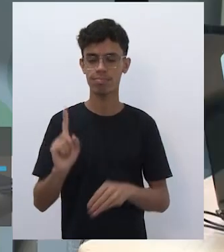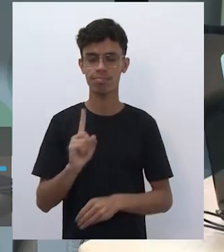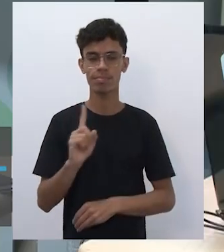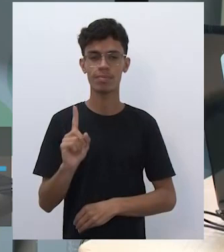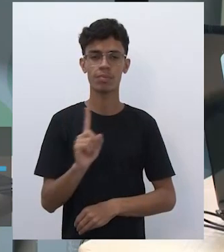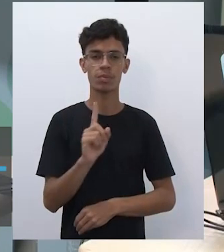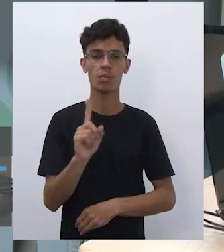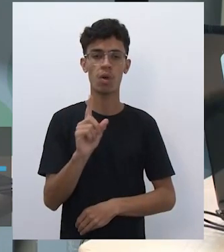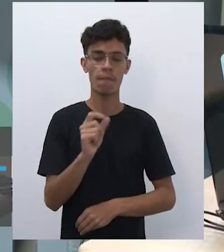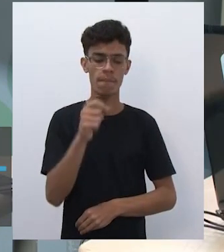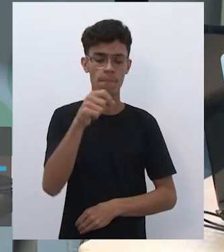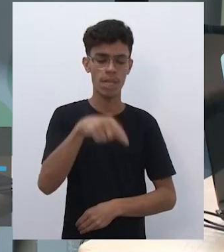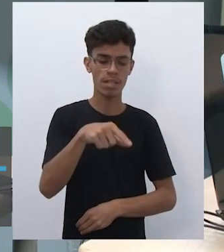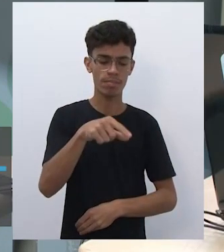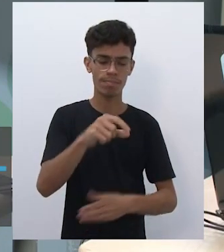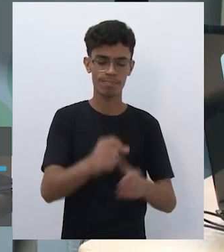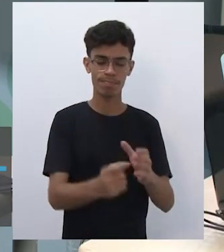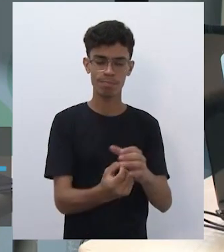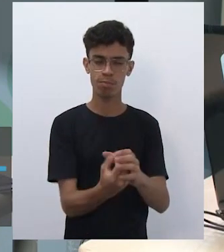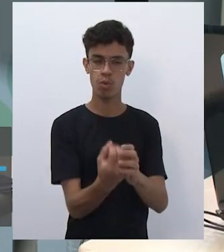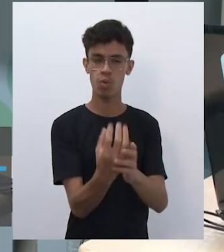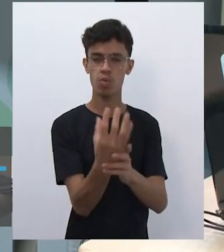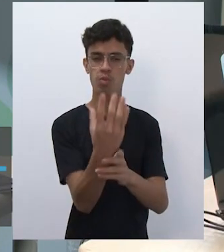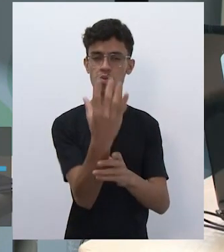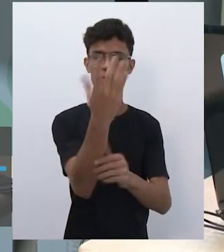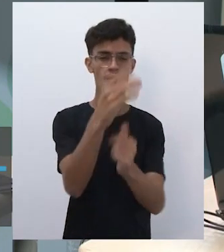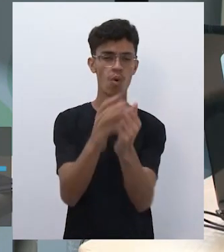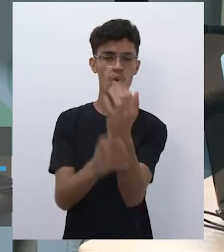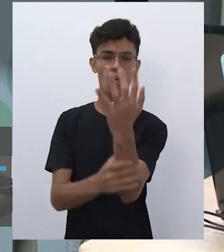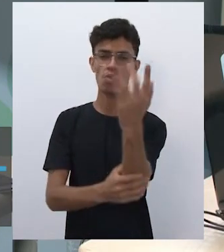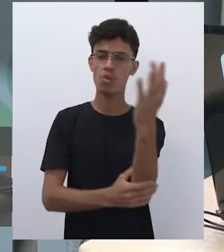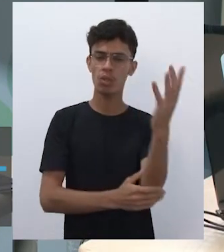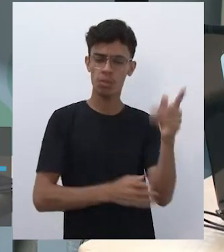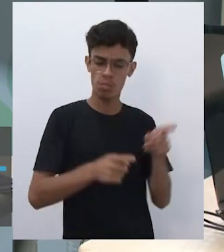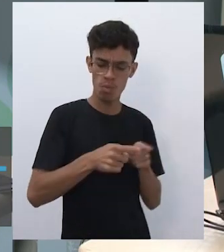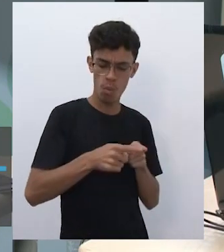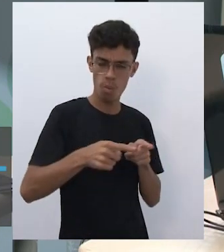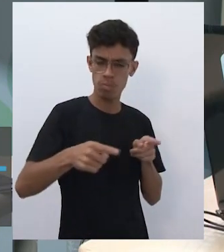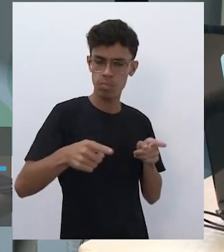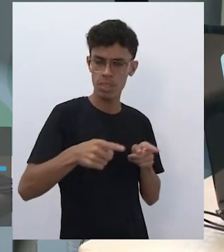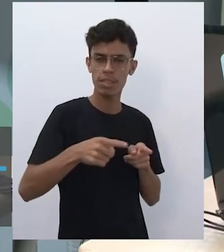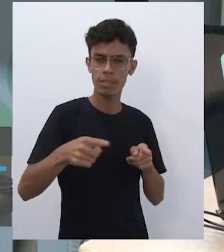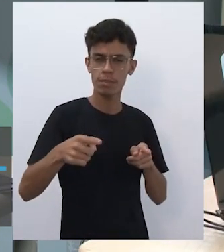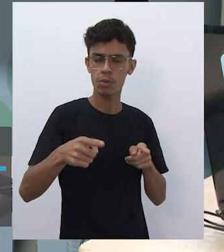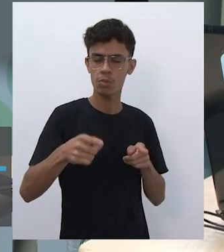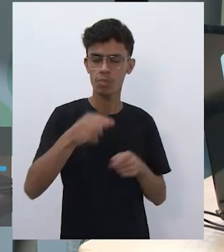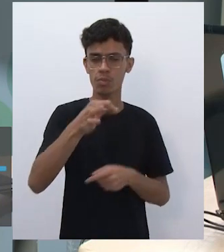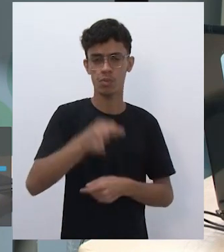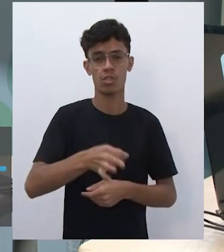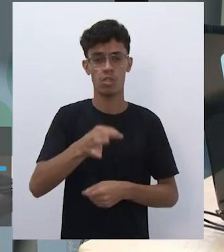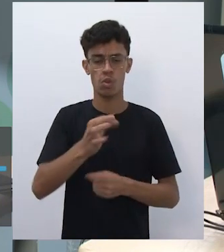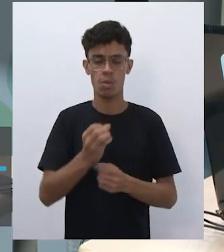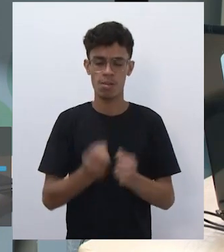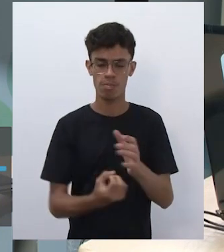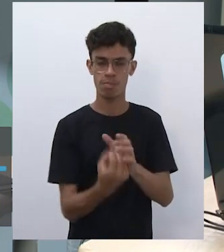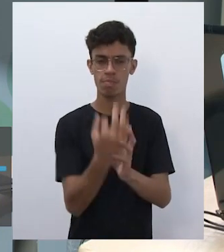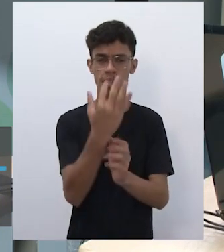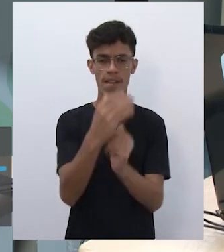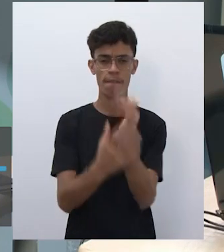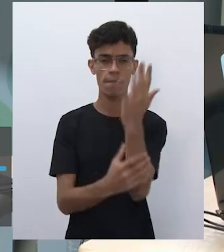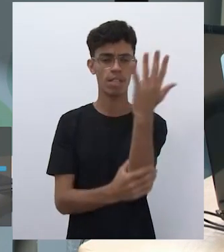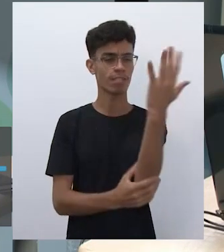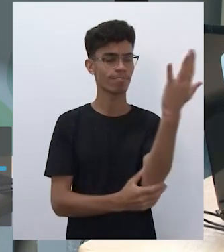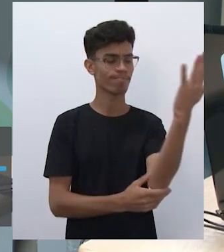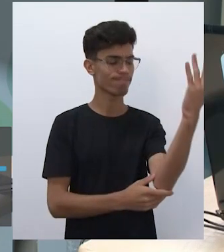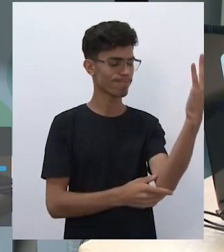Tem o período de plantação, se vai ter treinamento para as pessoas. Então, por isso que a gente segue o passo a passo para